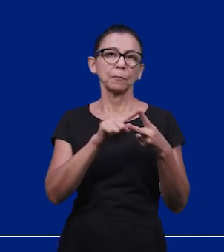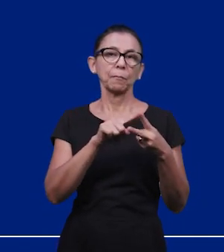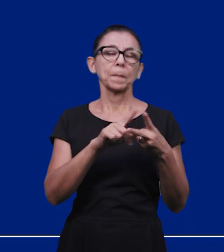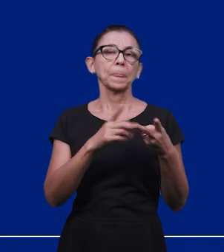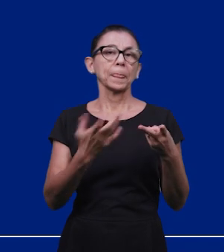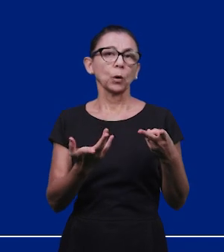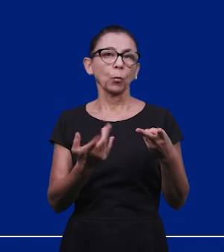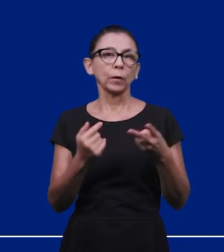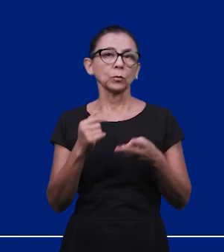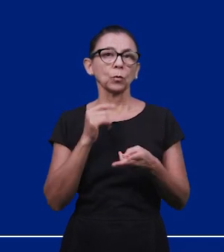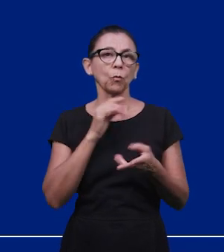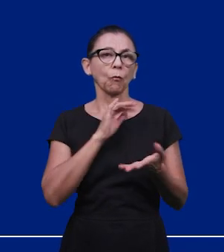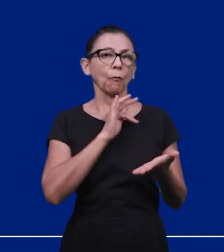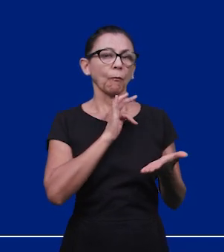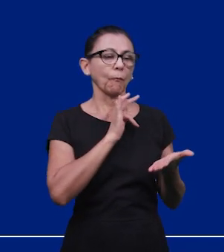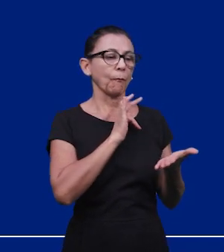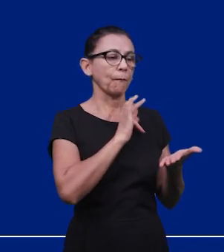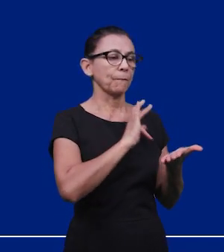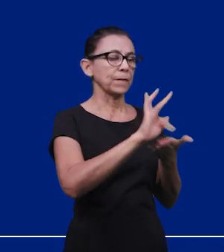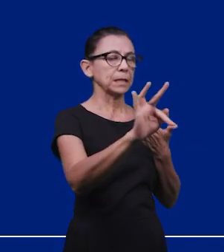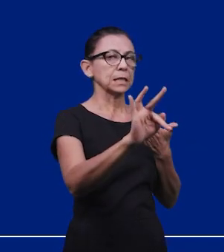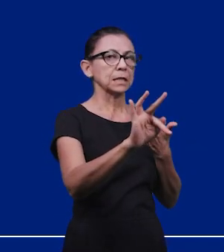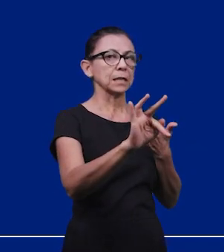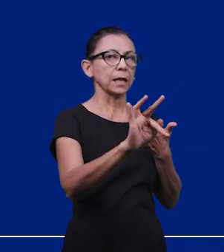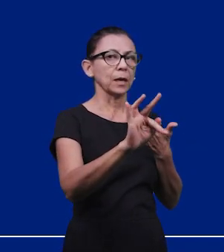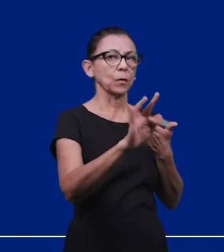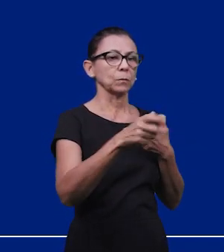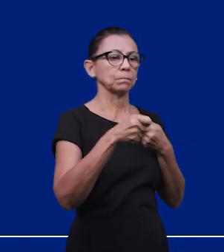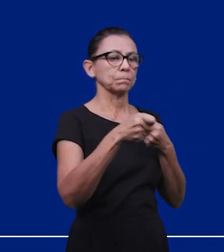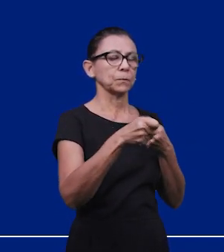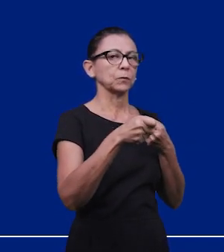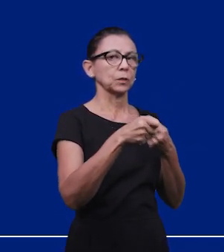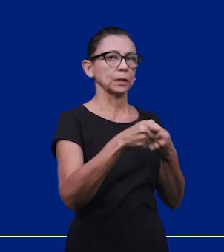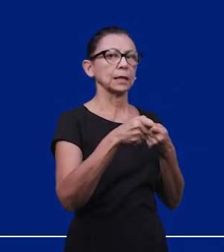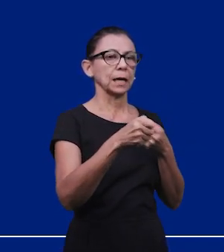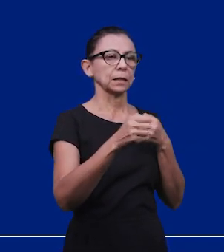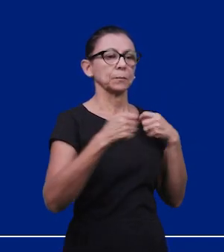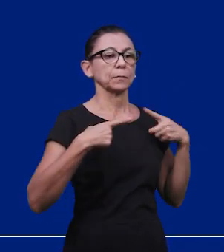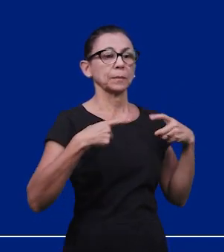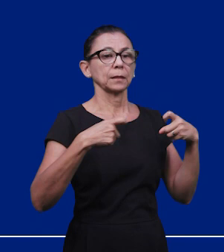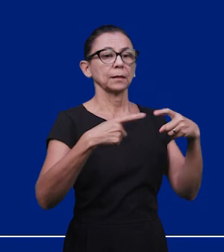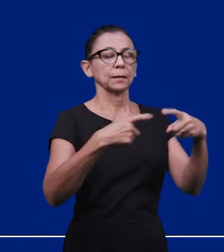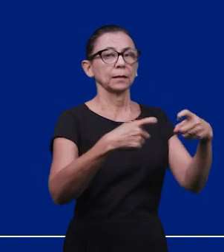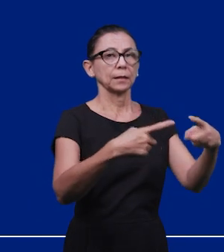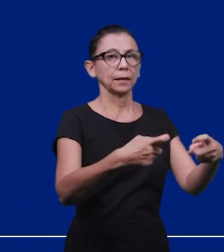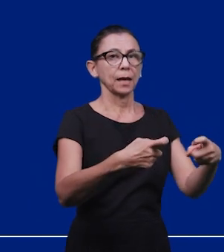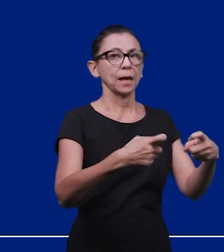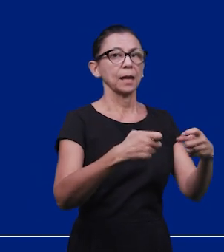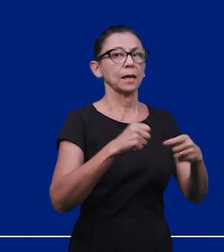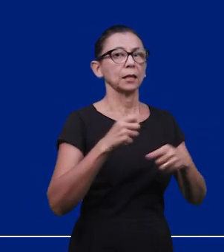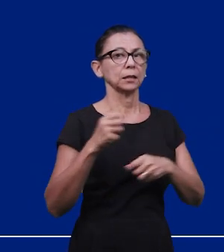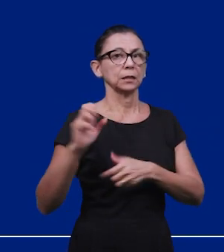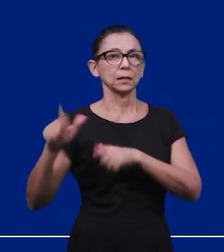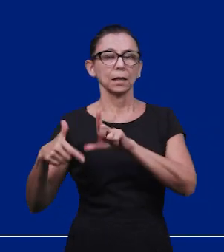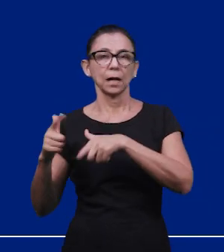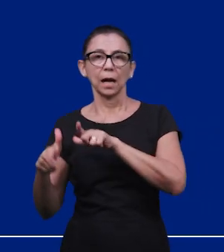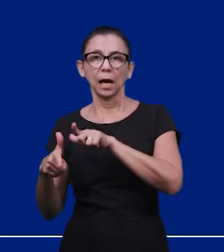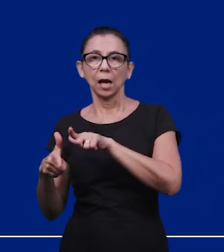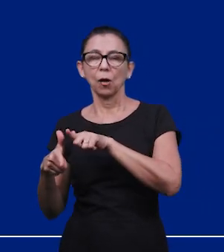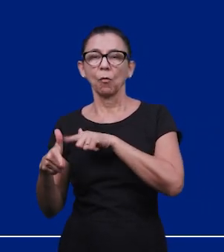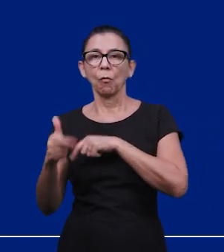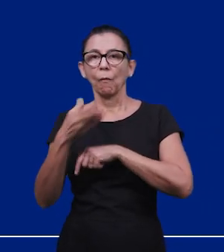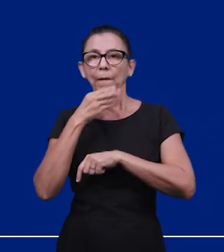maneira especial, ou em particular, um dos valentes. Diz assim, e depois dele, Eleazar, entre os 3